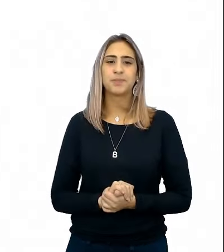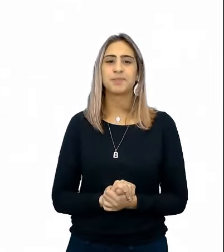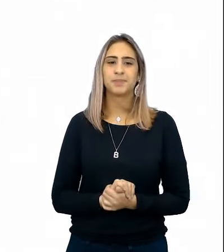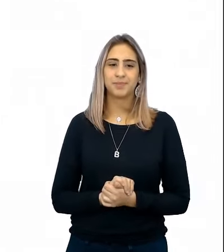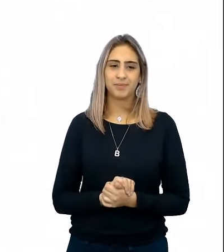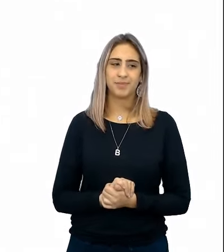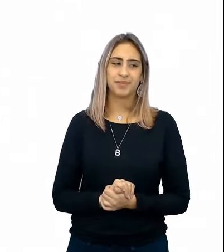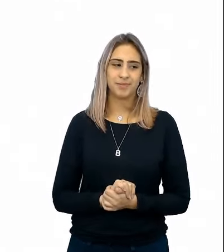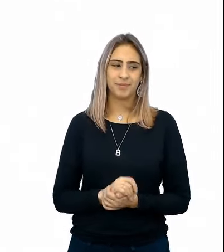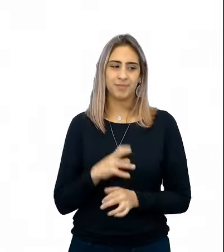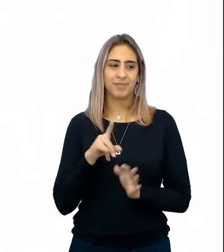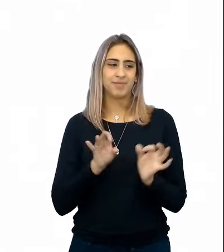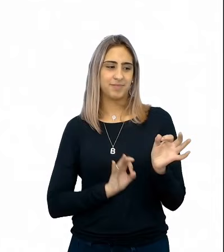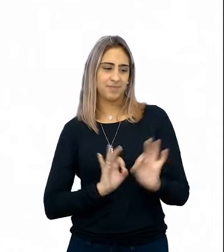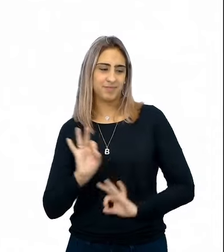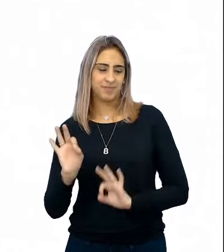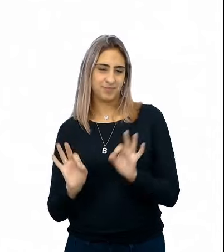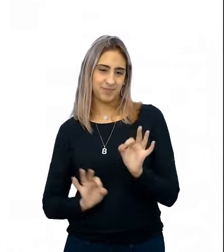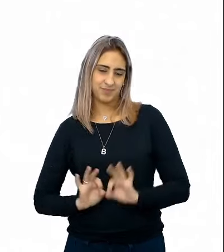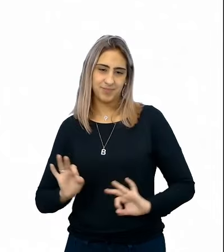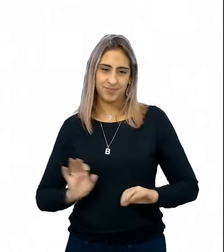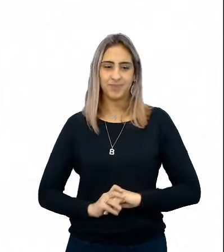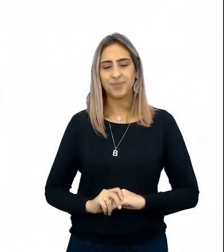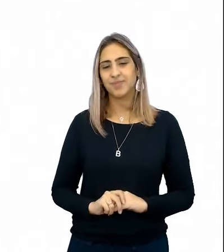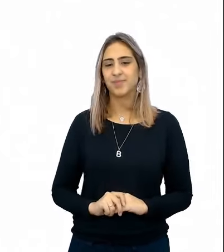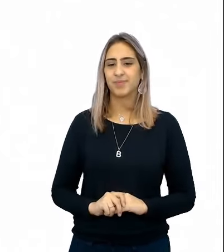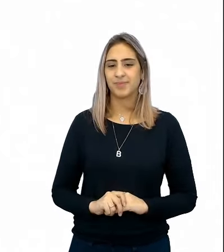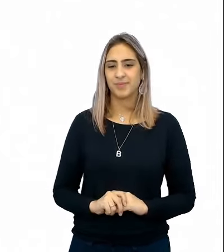necessidade de reorganizá-los,